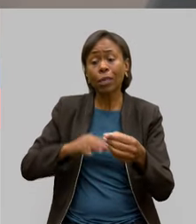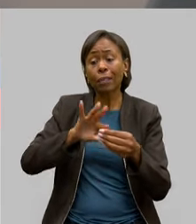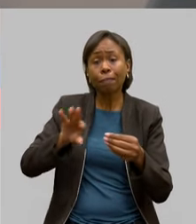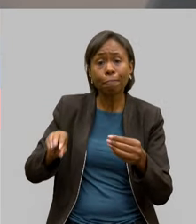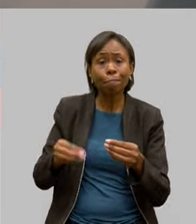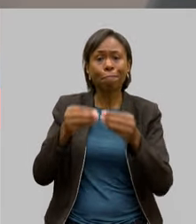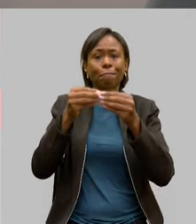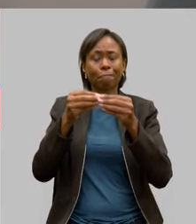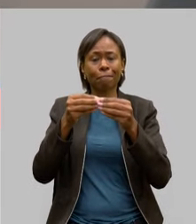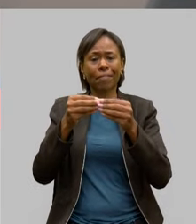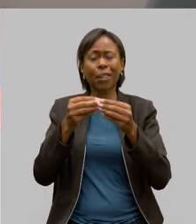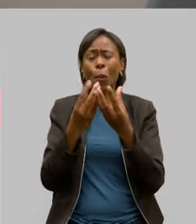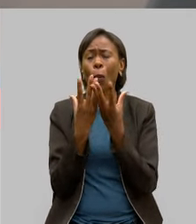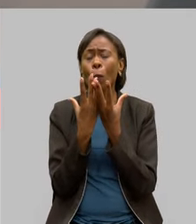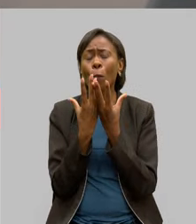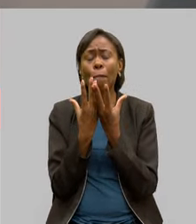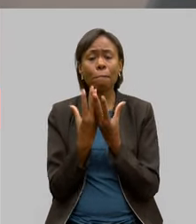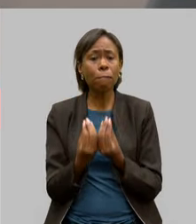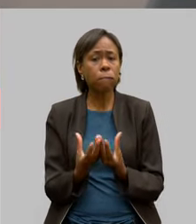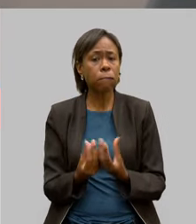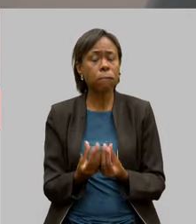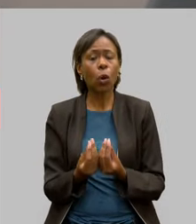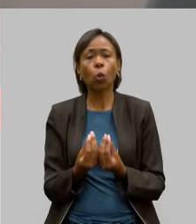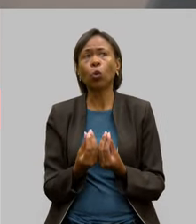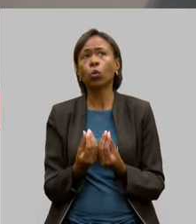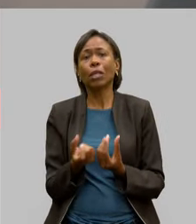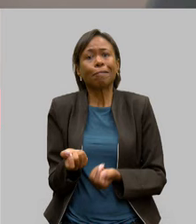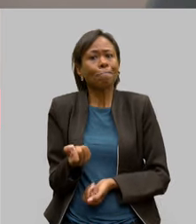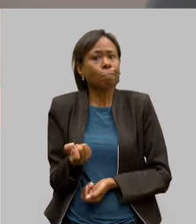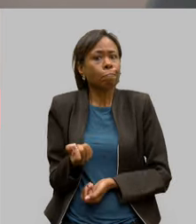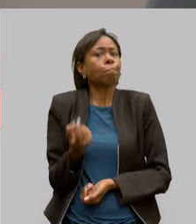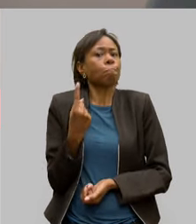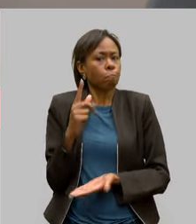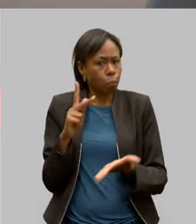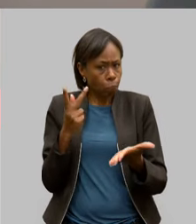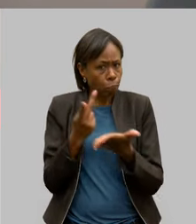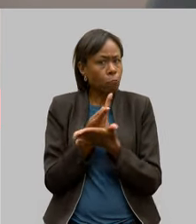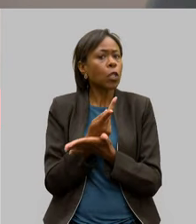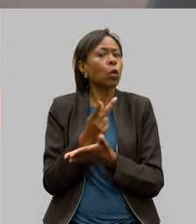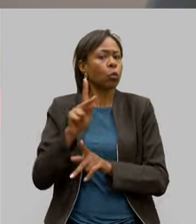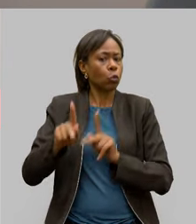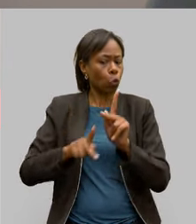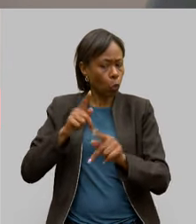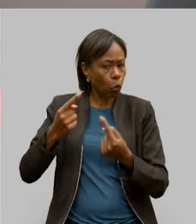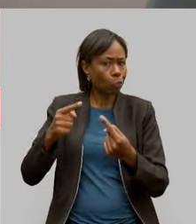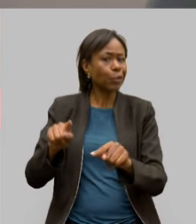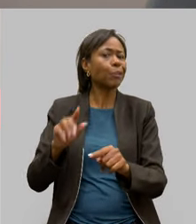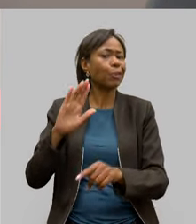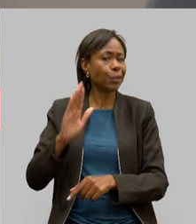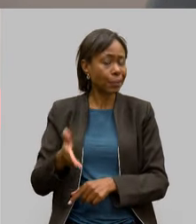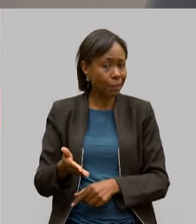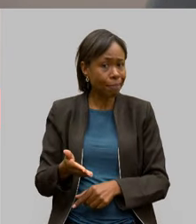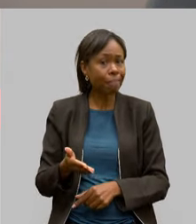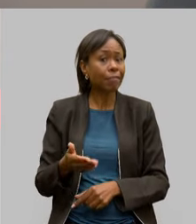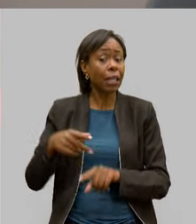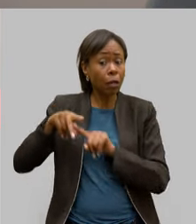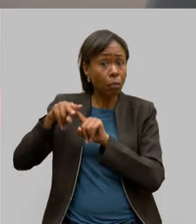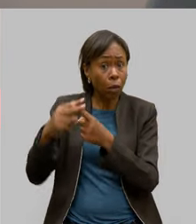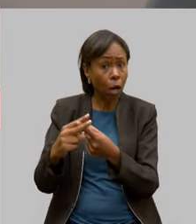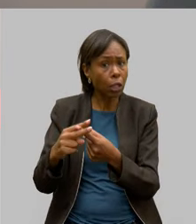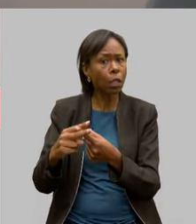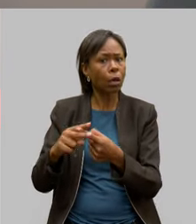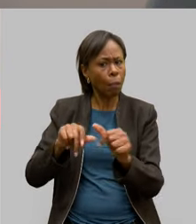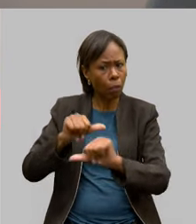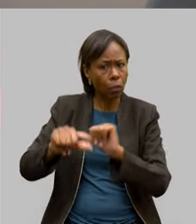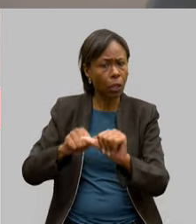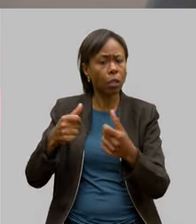tanto de eh absurdo que já foi feito com parte da população eh é possível que a gente